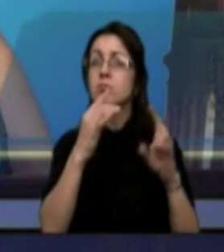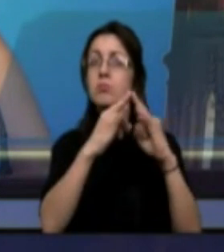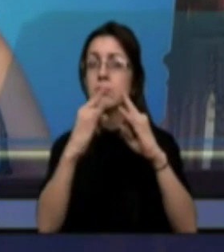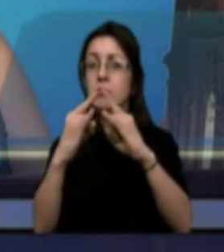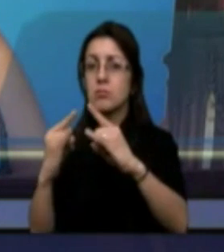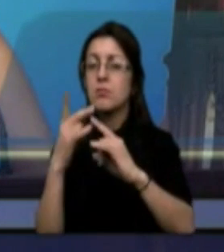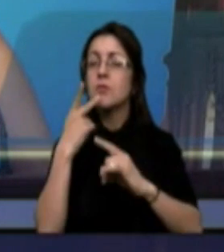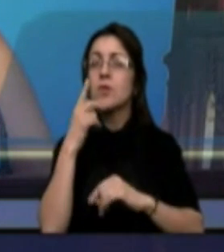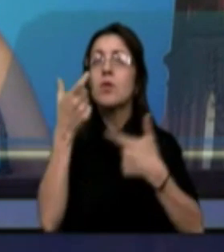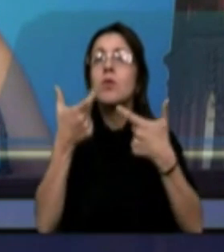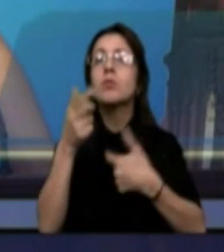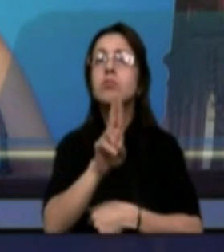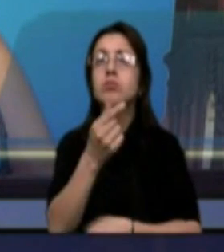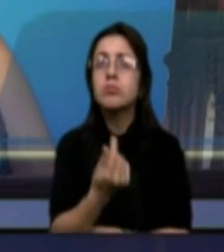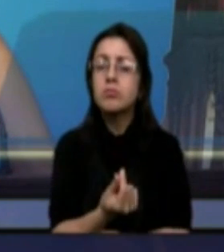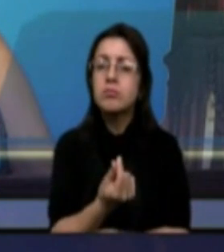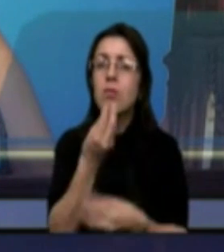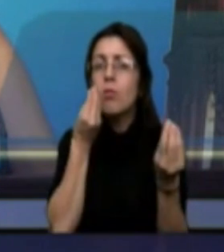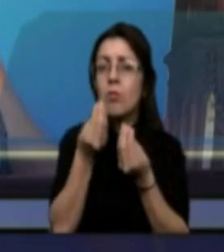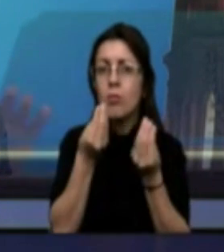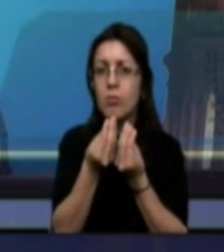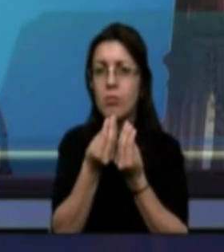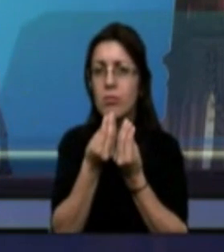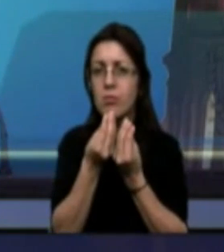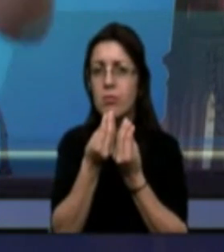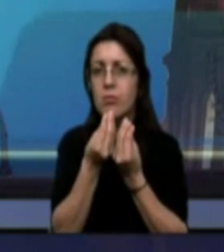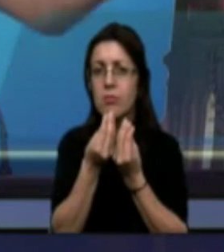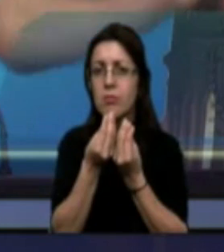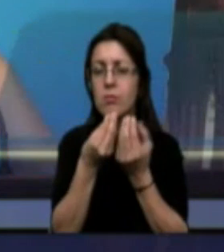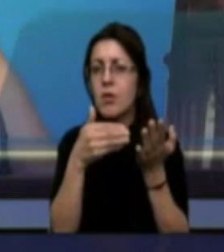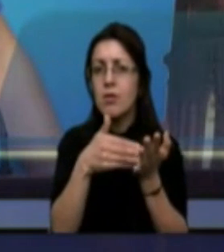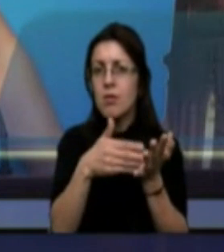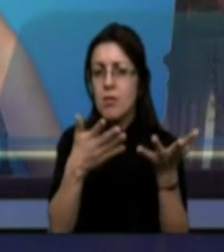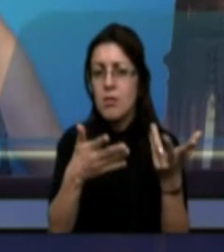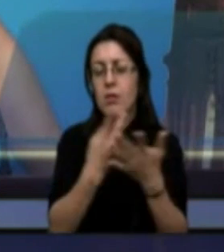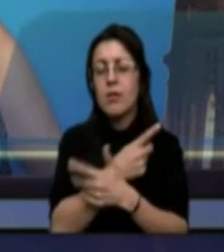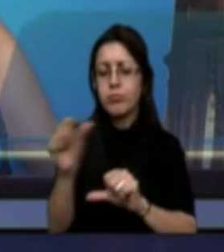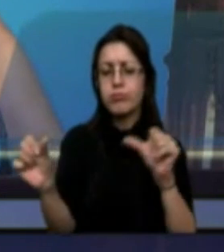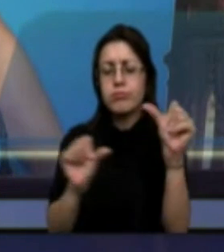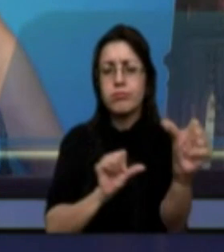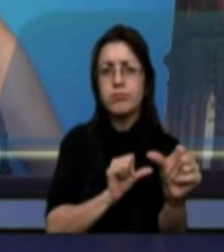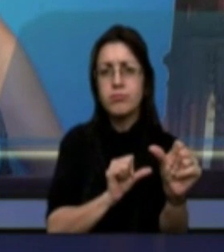entidades, Chiquinho, dizer para onde é que foi esse dinheiro. Chegou o ponto dos postes mijar os cachorros aqui agora.